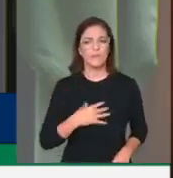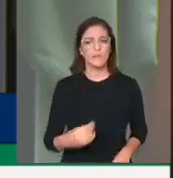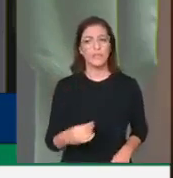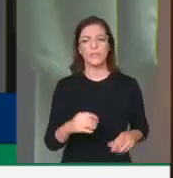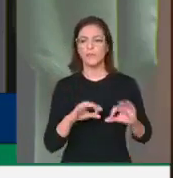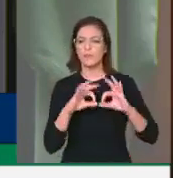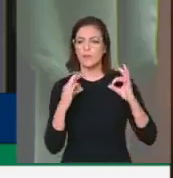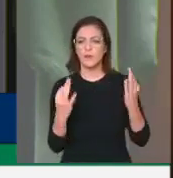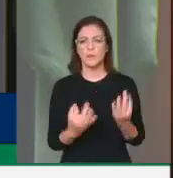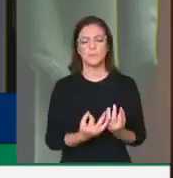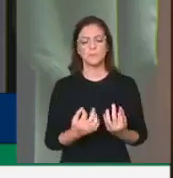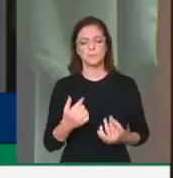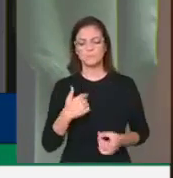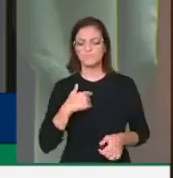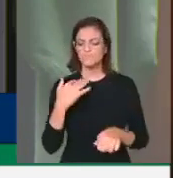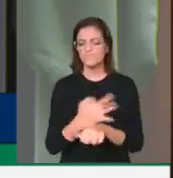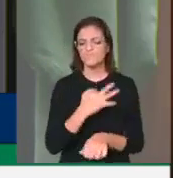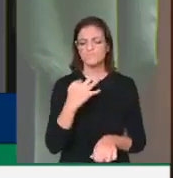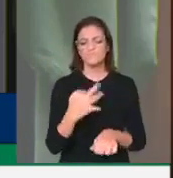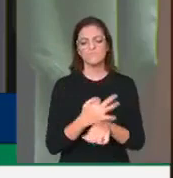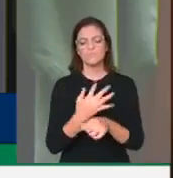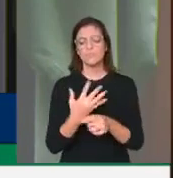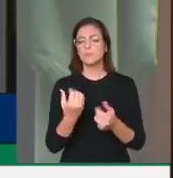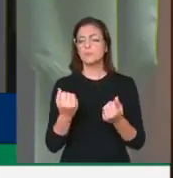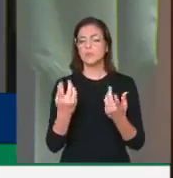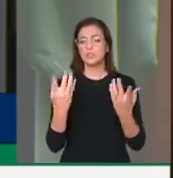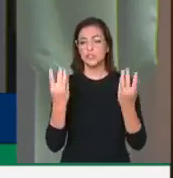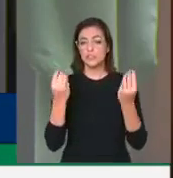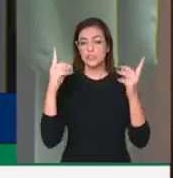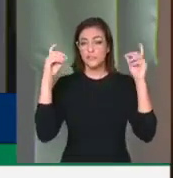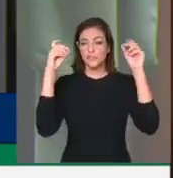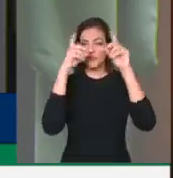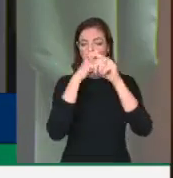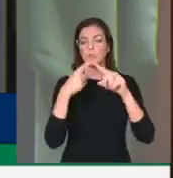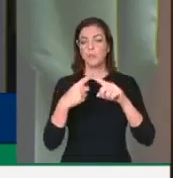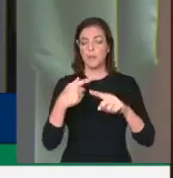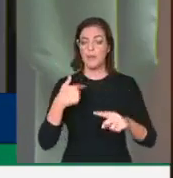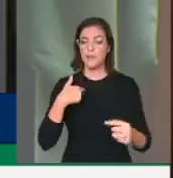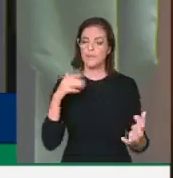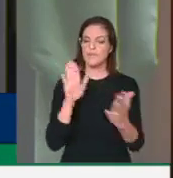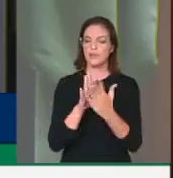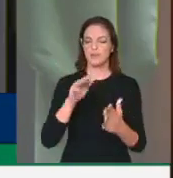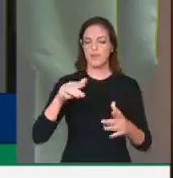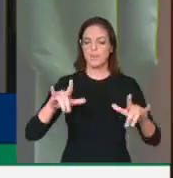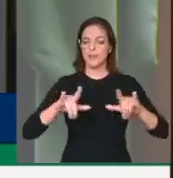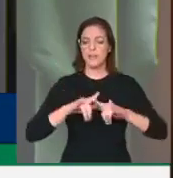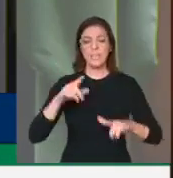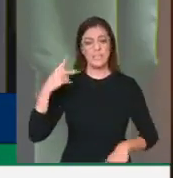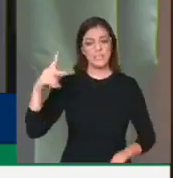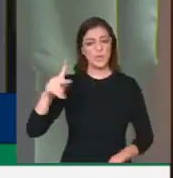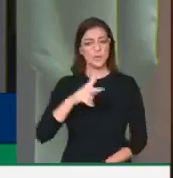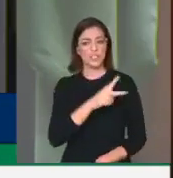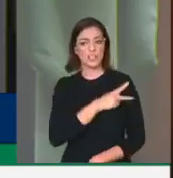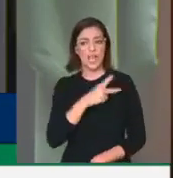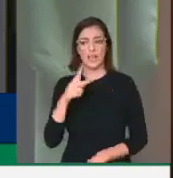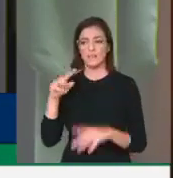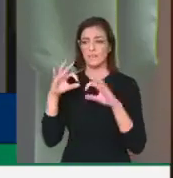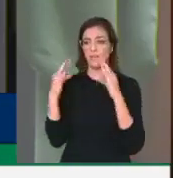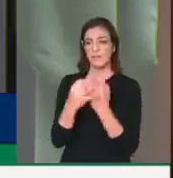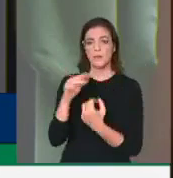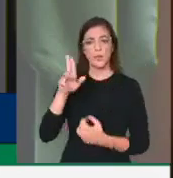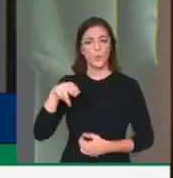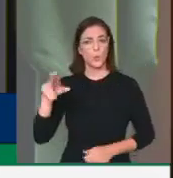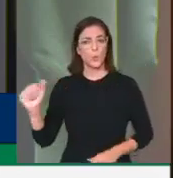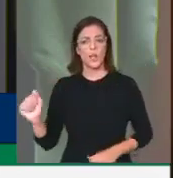minha família. Eu pago um preço muito alto por ter enfrentado as milícias, coisa que o seu chefe e a família do seu chefe nunca fizeram, porque sempre defenderam a